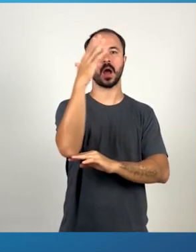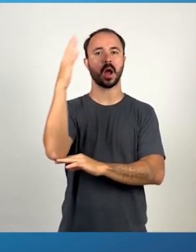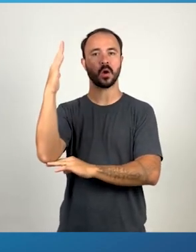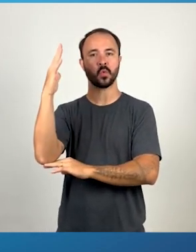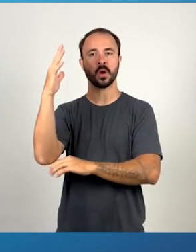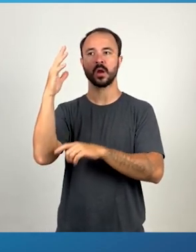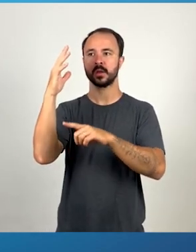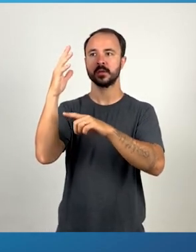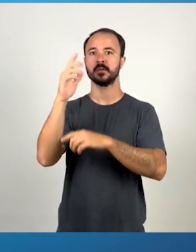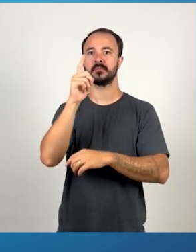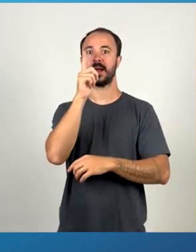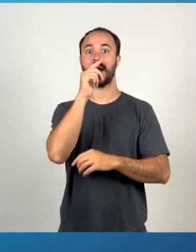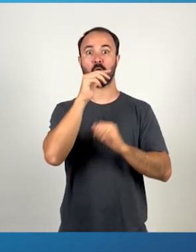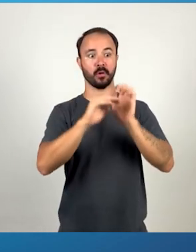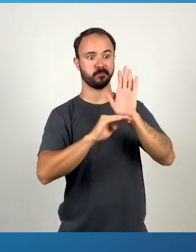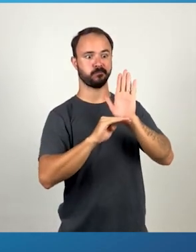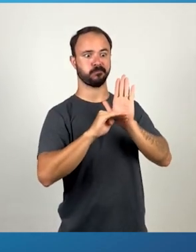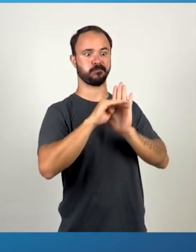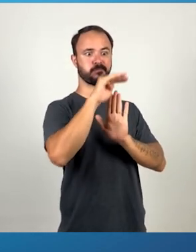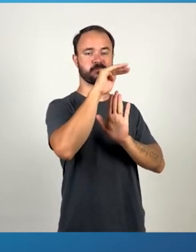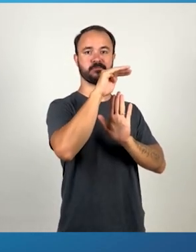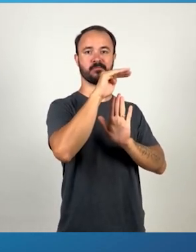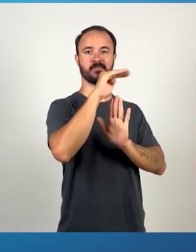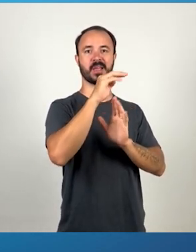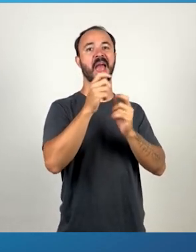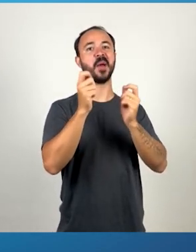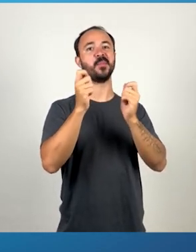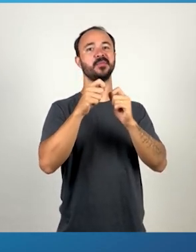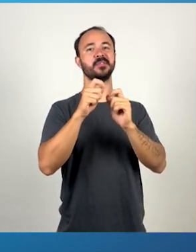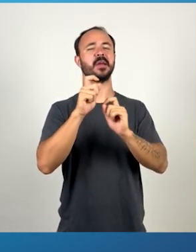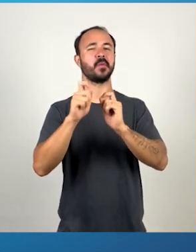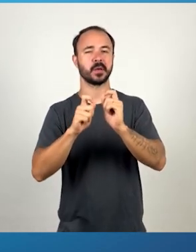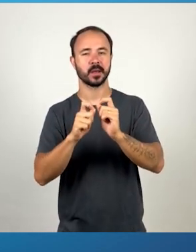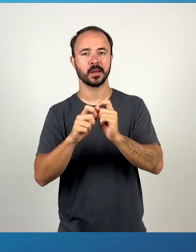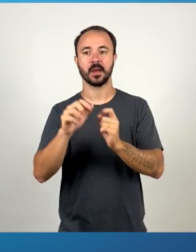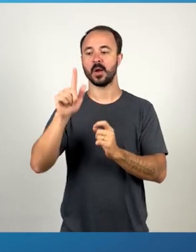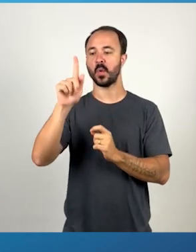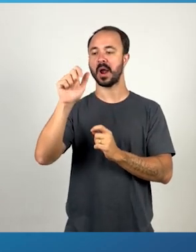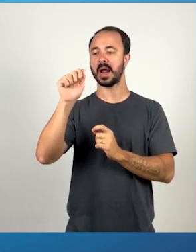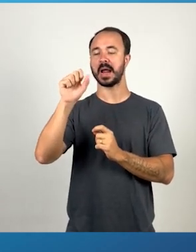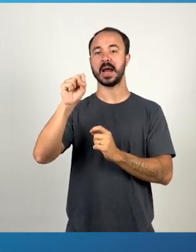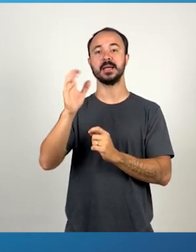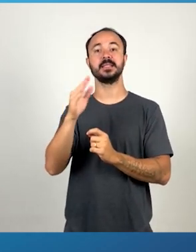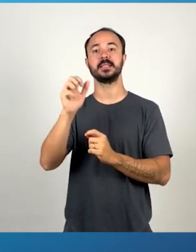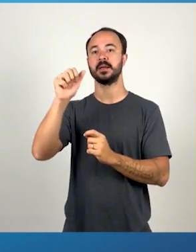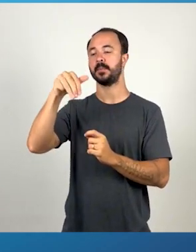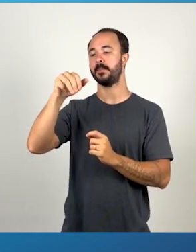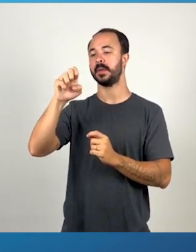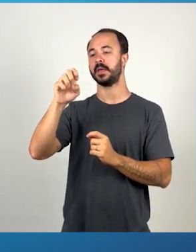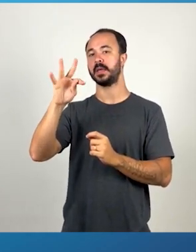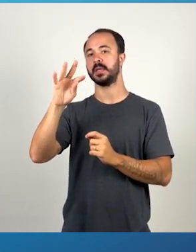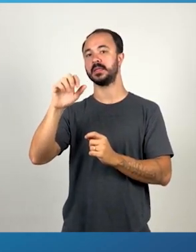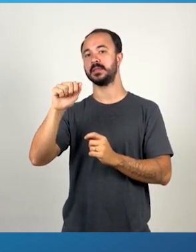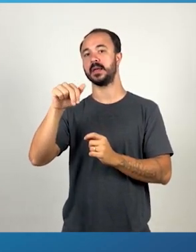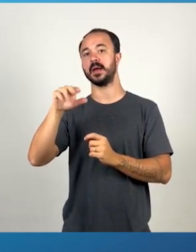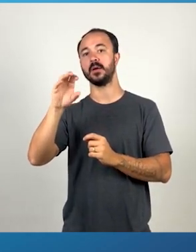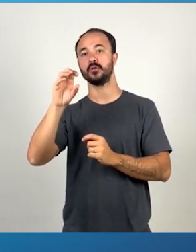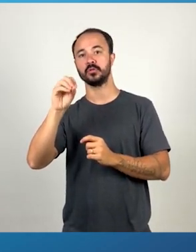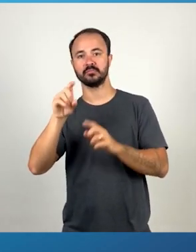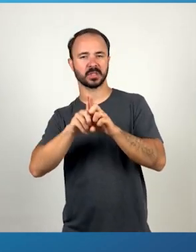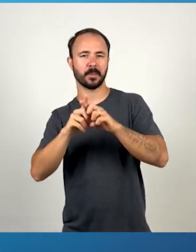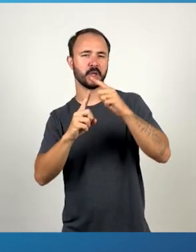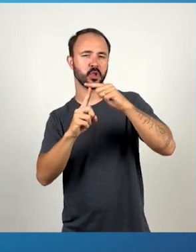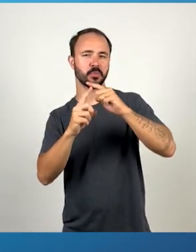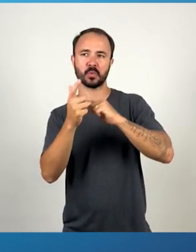virtude da decomposição pode gerar o gás metano, tá? O gás carbônico e o óxido nitroso, que